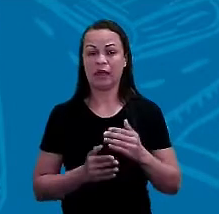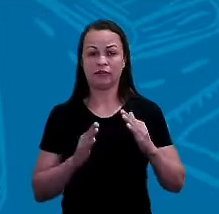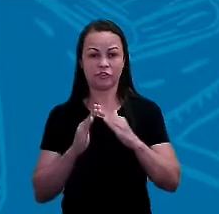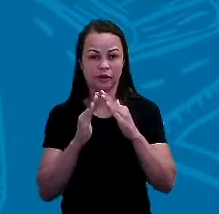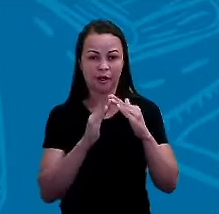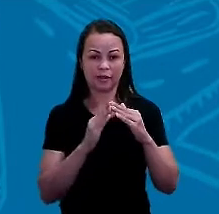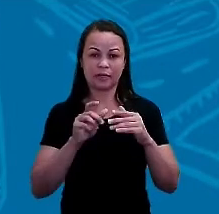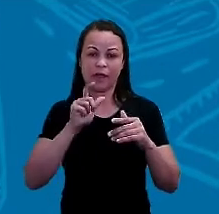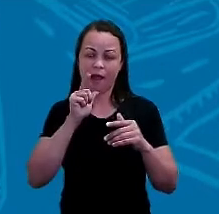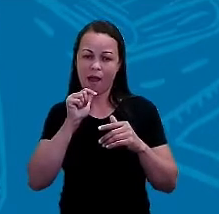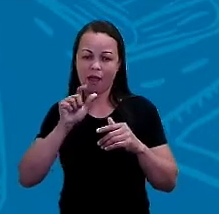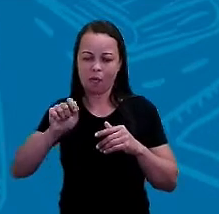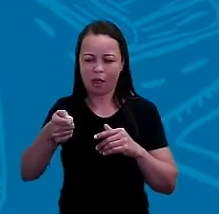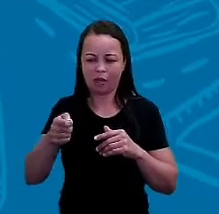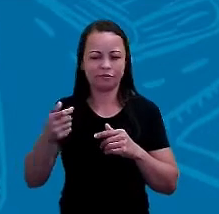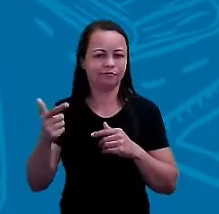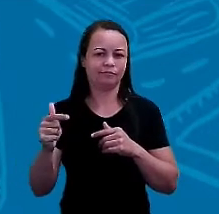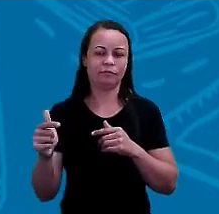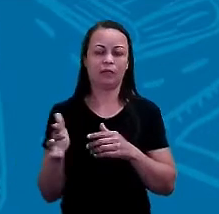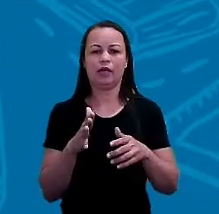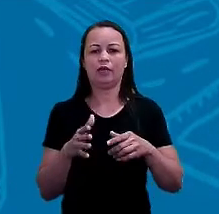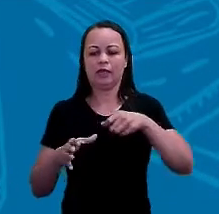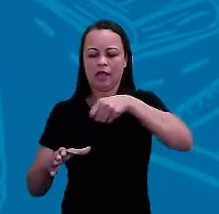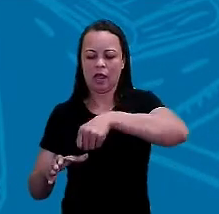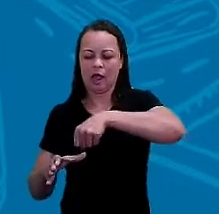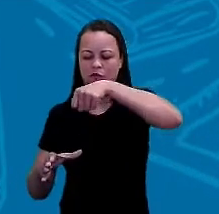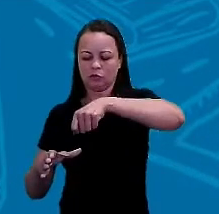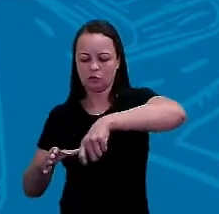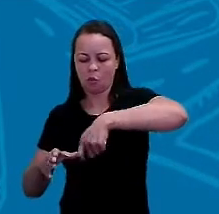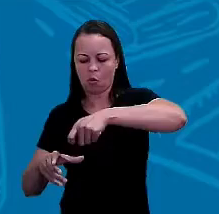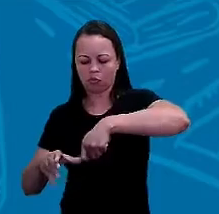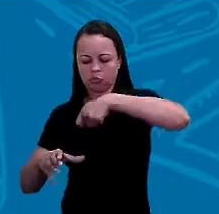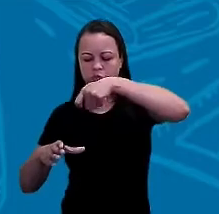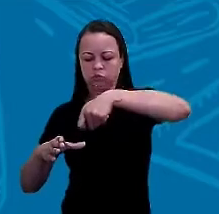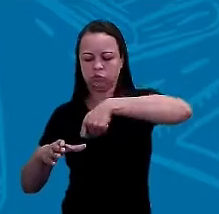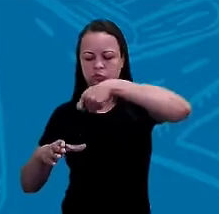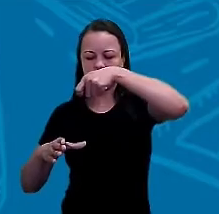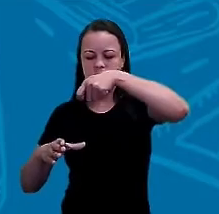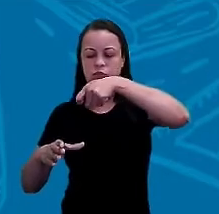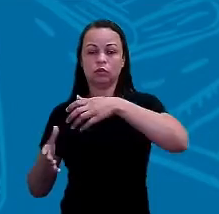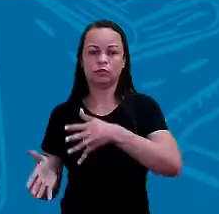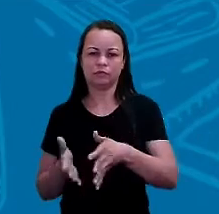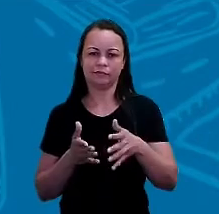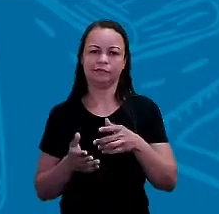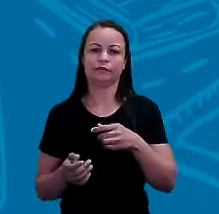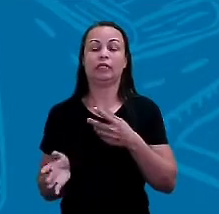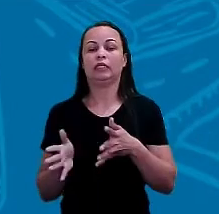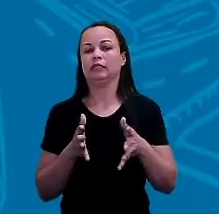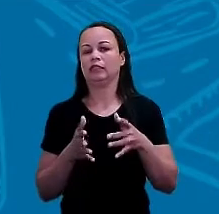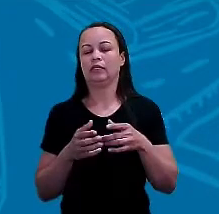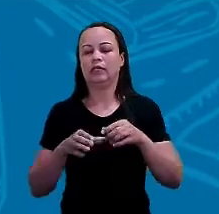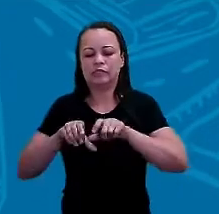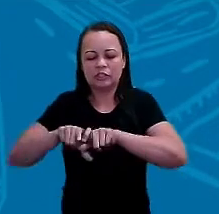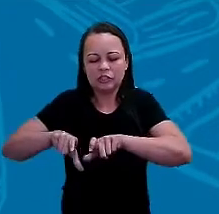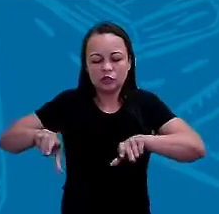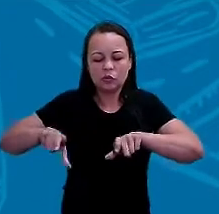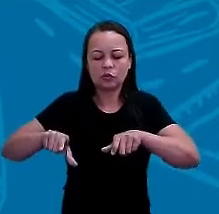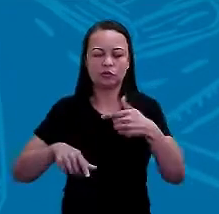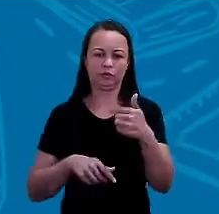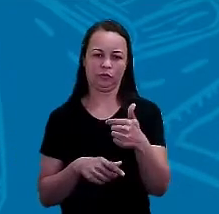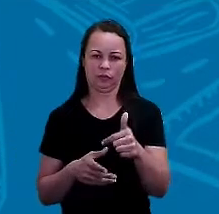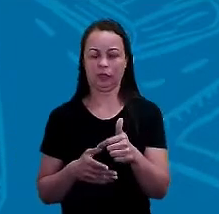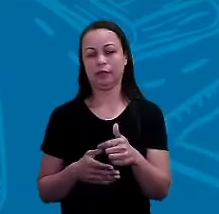encanada. Quando se tem é de poço, mas não há rede de esgoto, eles não têm. Daí sim, a infraestrutura